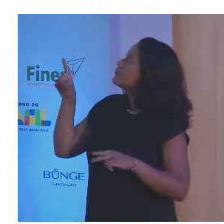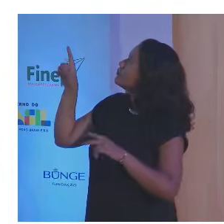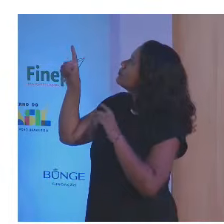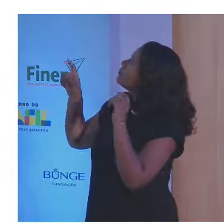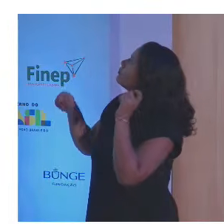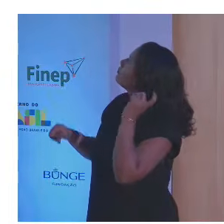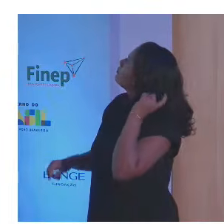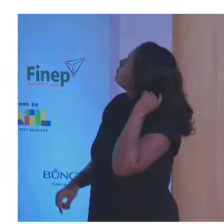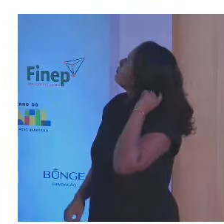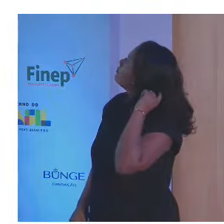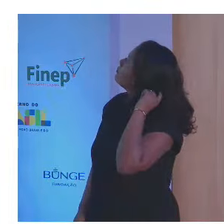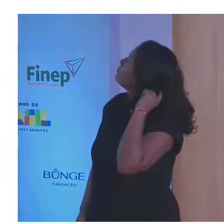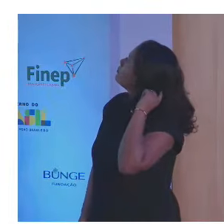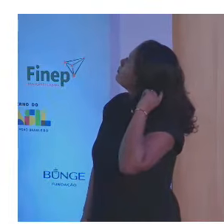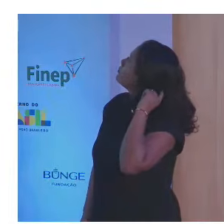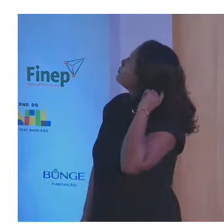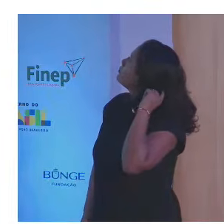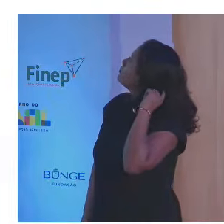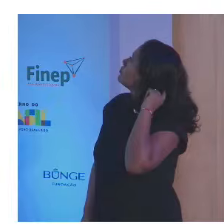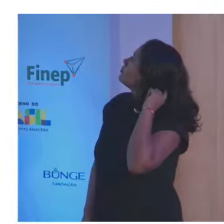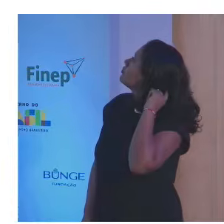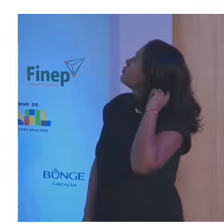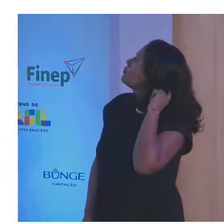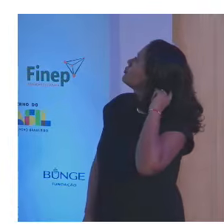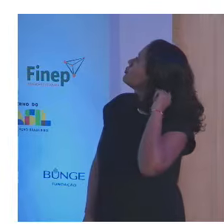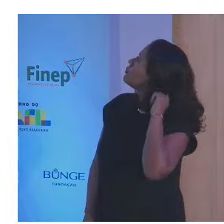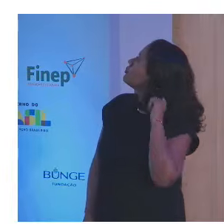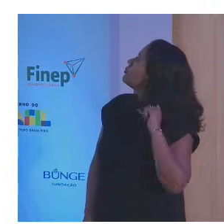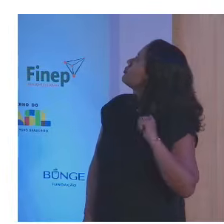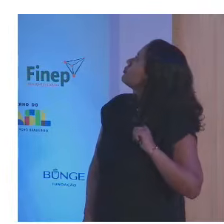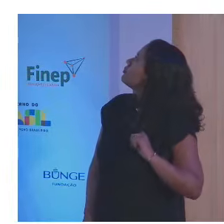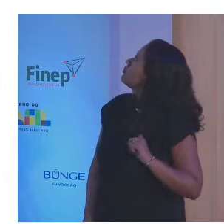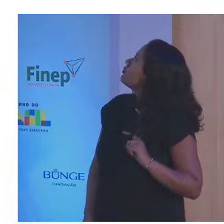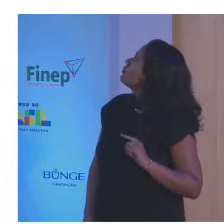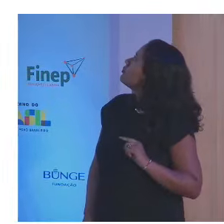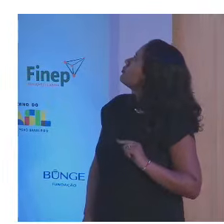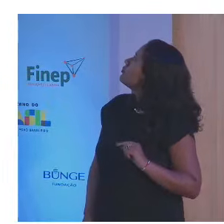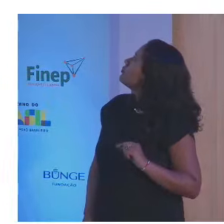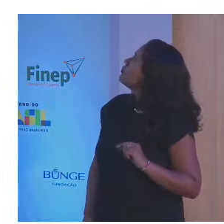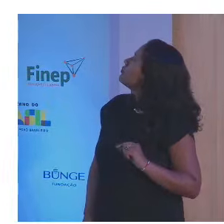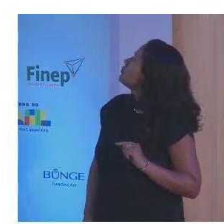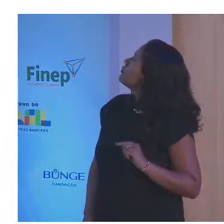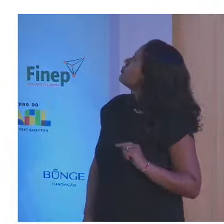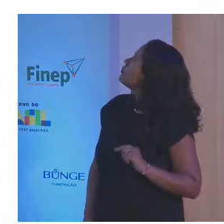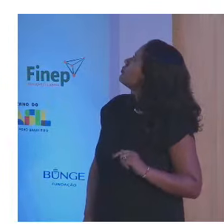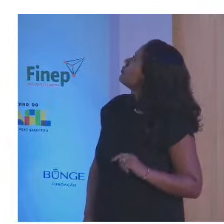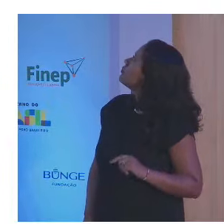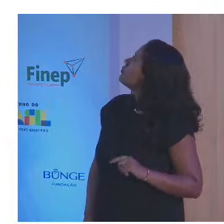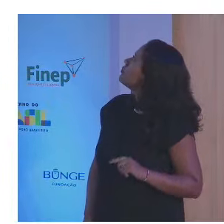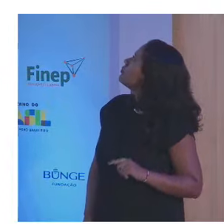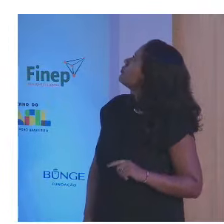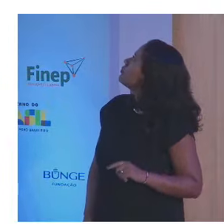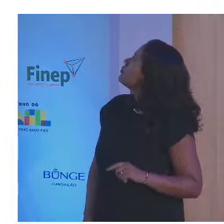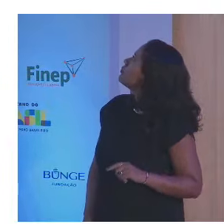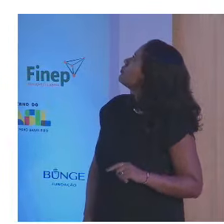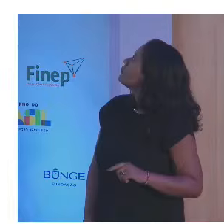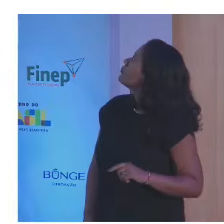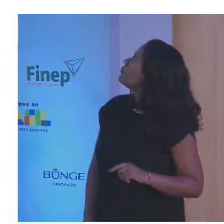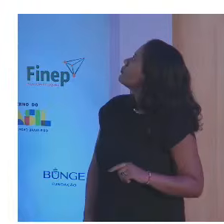Brasil, a gente tem o pirata como parte desse... Cadê a seta? Ah, desculpa. O pirata aqui, ó. Tá